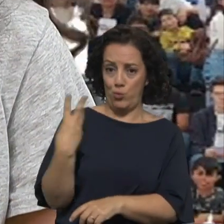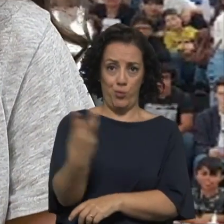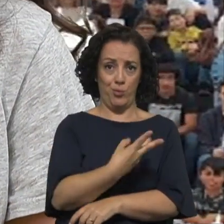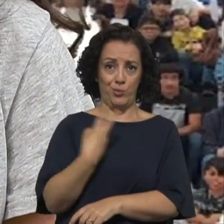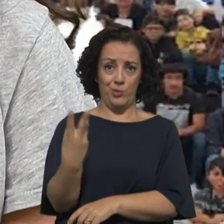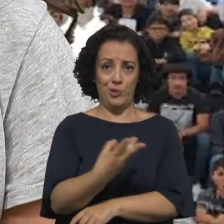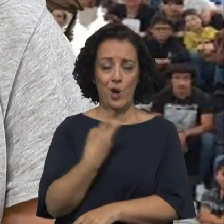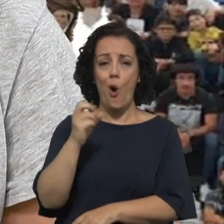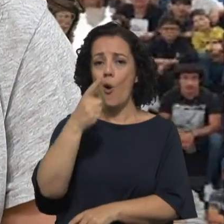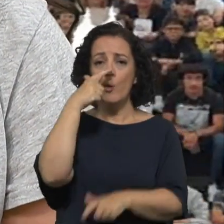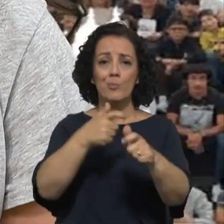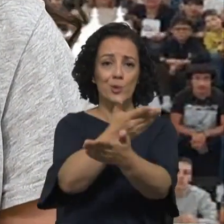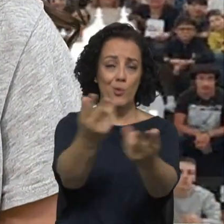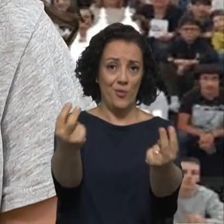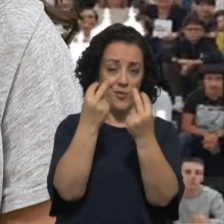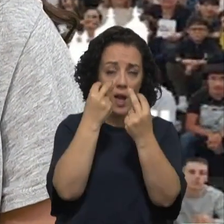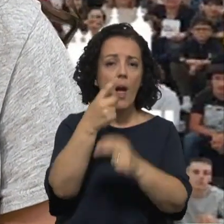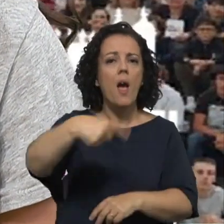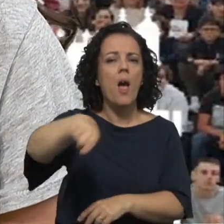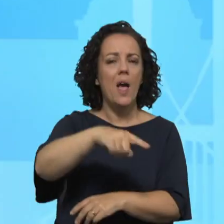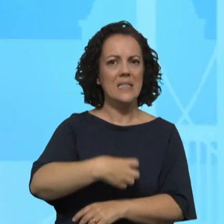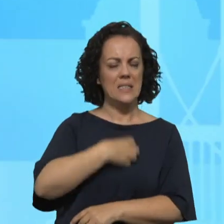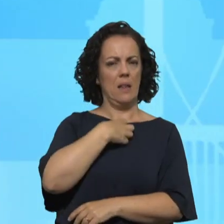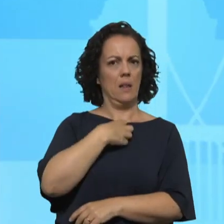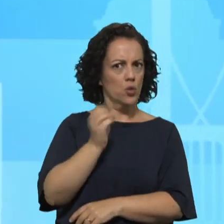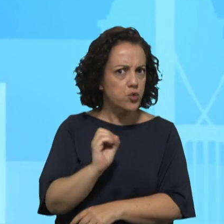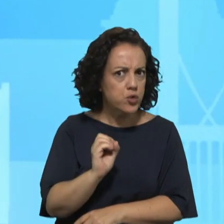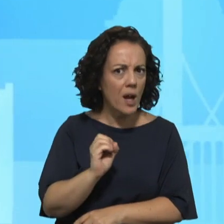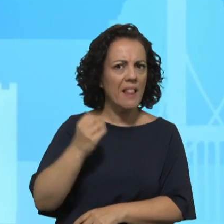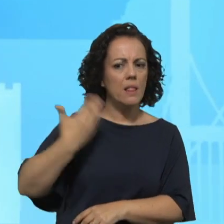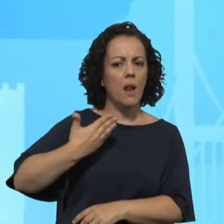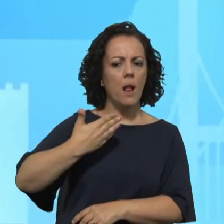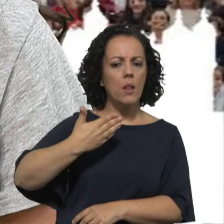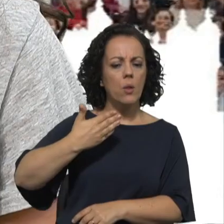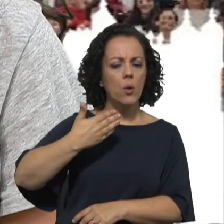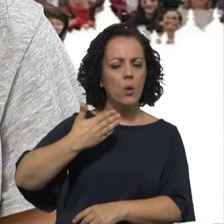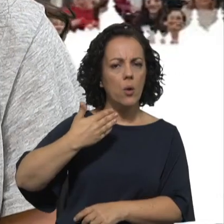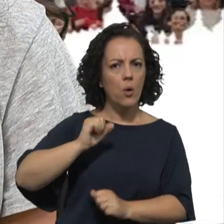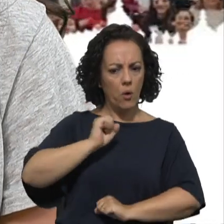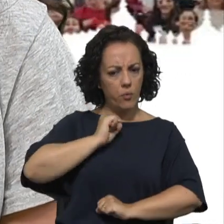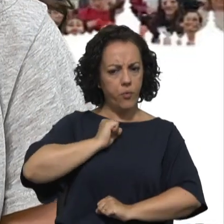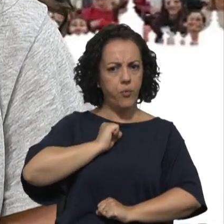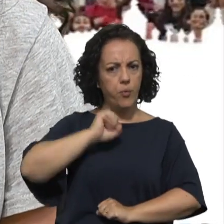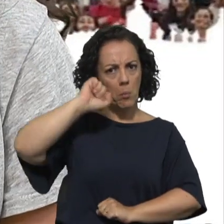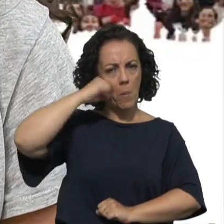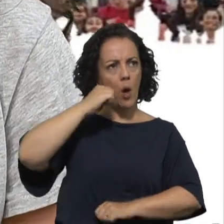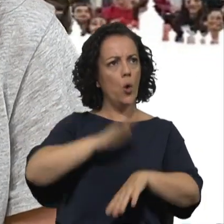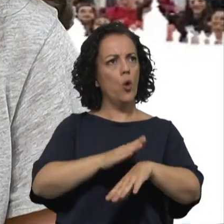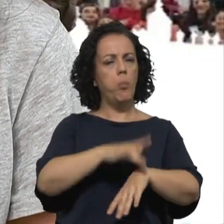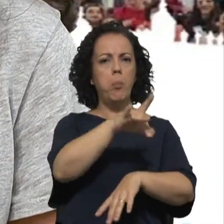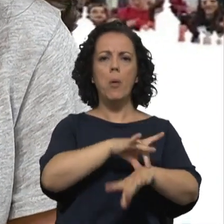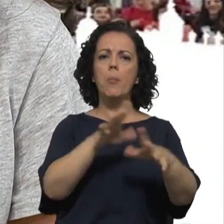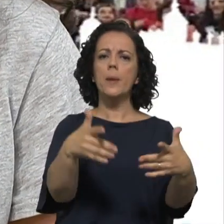até de quem nos está a ver, que não tenha sentido os seus direitos humanos afetados em algum momento durante a pandemia, mas no fundo veio pôr a